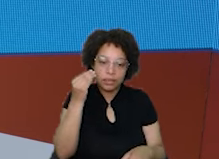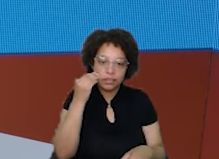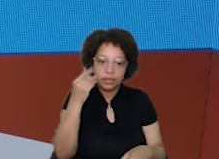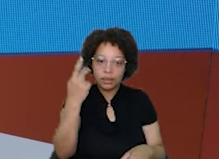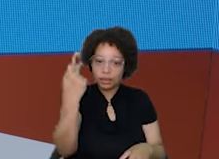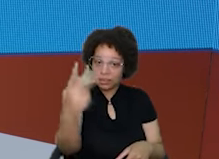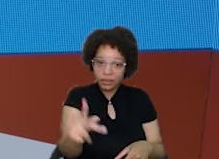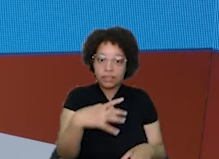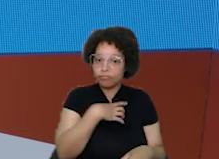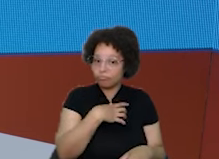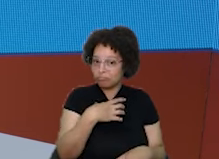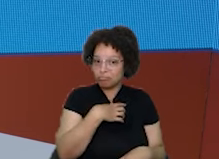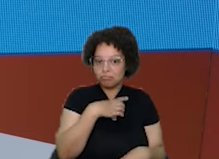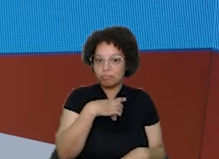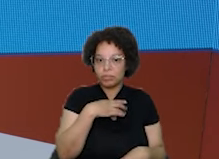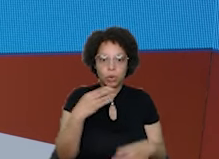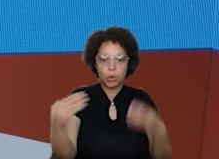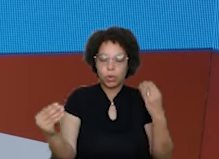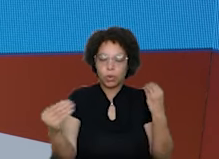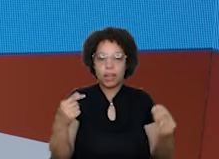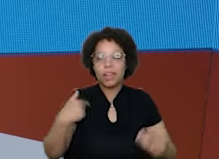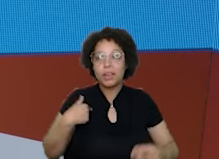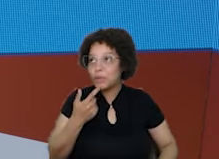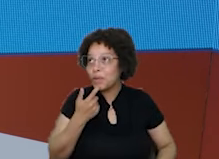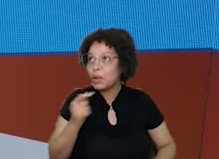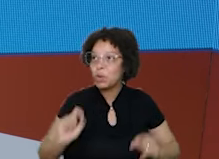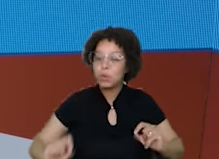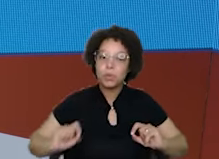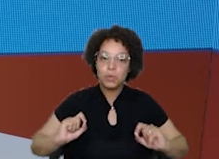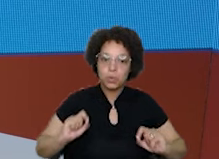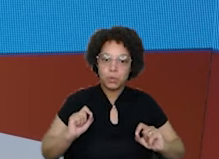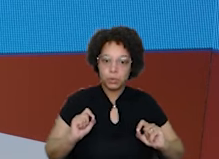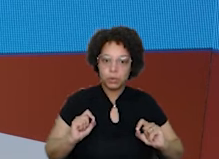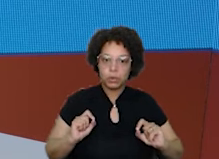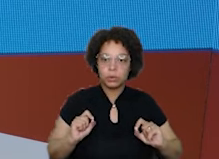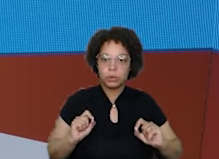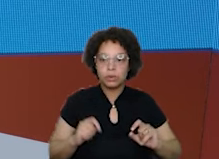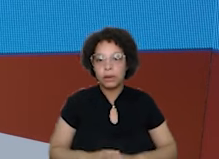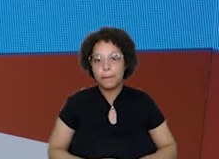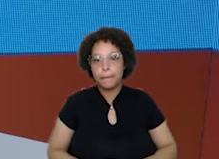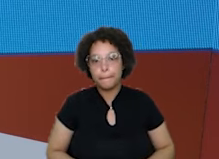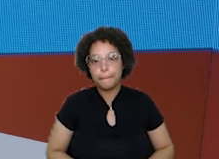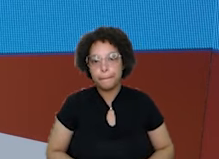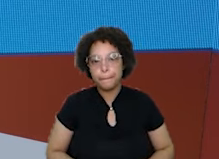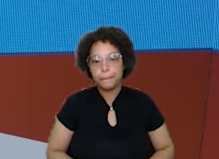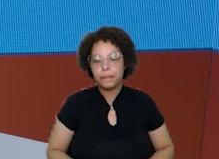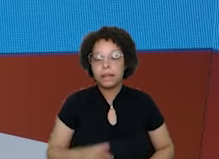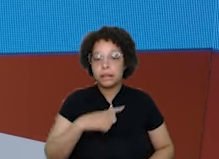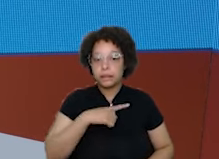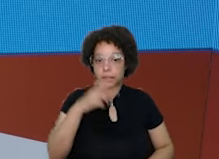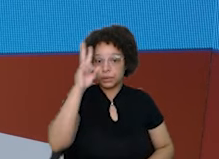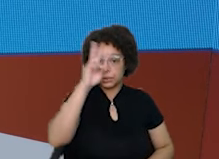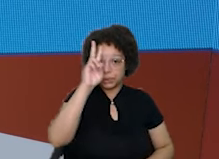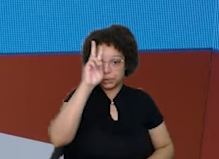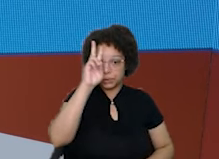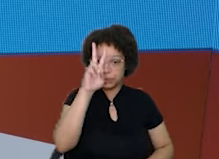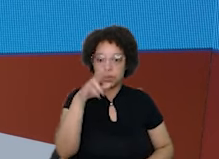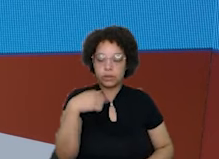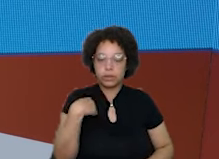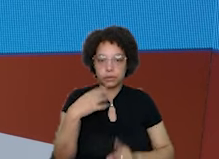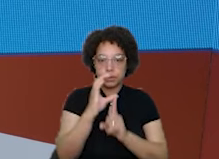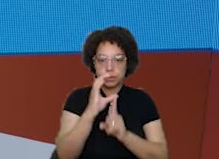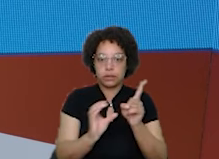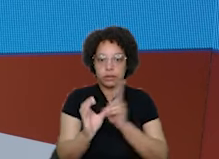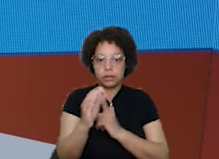como como assim porque que que eu vou falar né veio um caso eu lembro de um cliente que eu acompanhava e que essa esse cliente